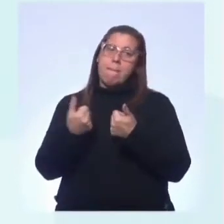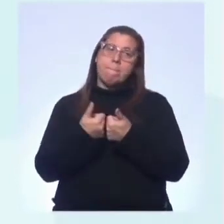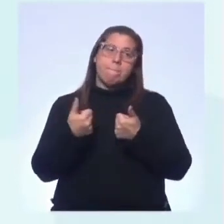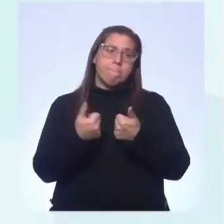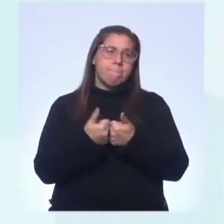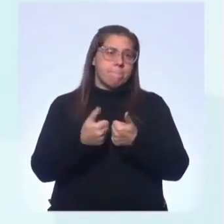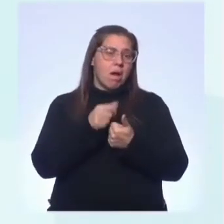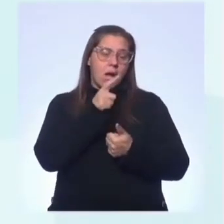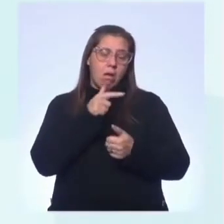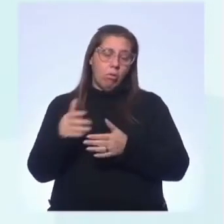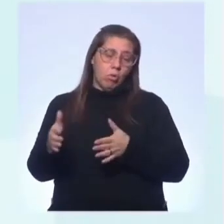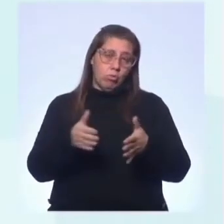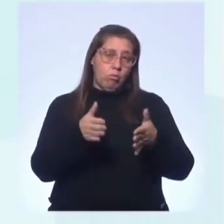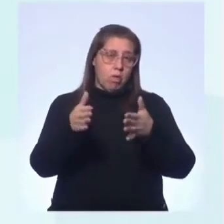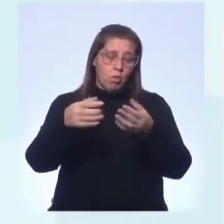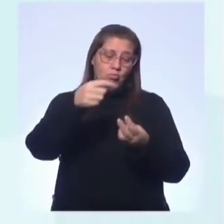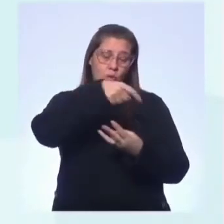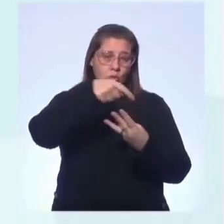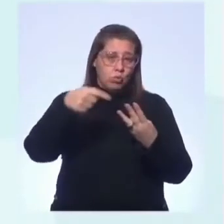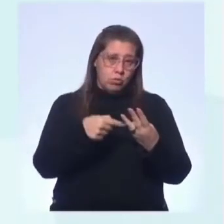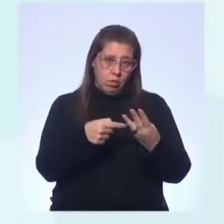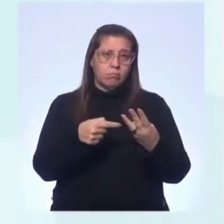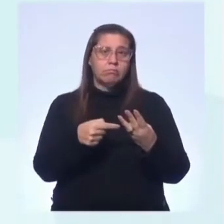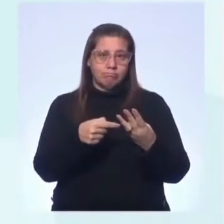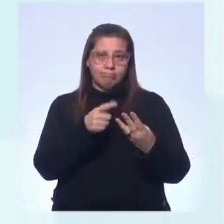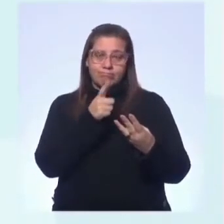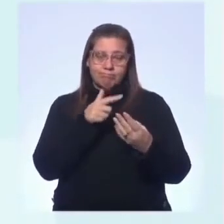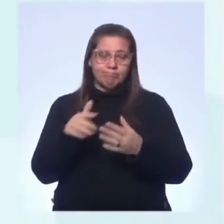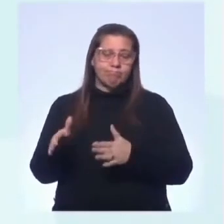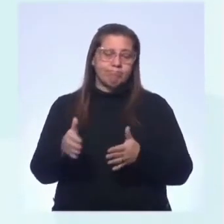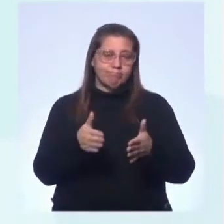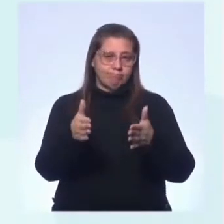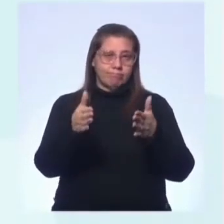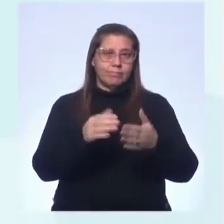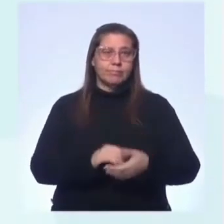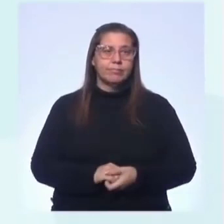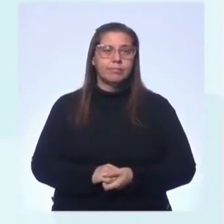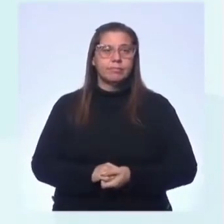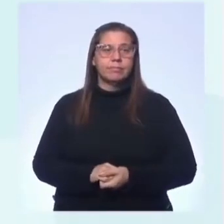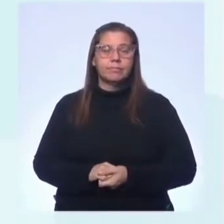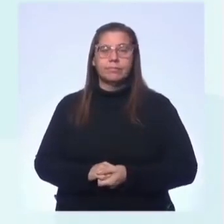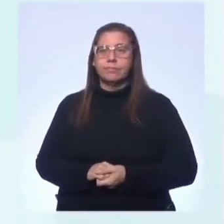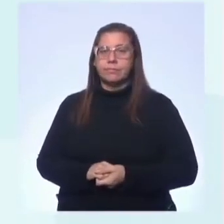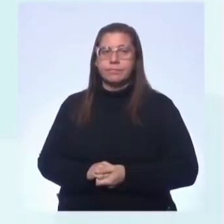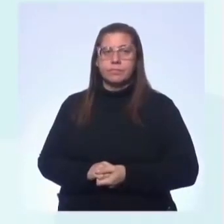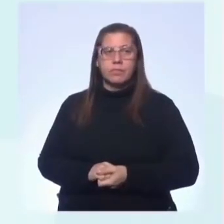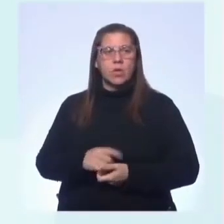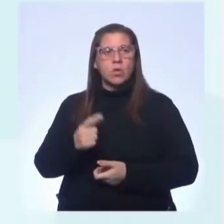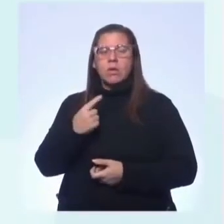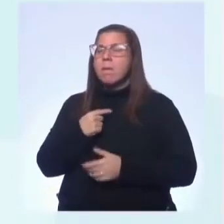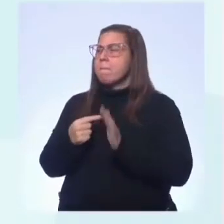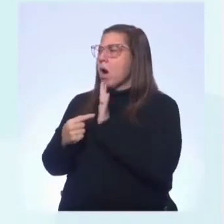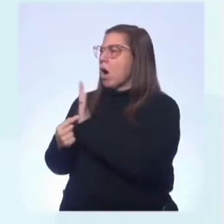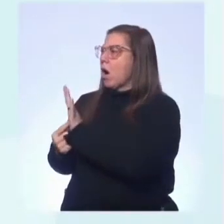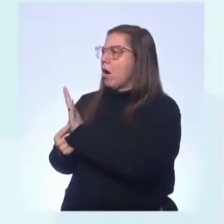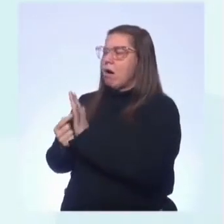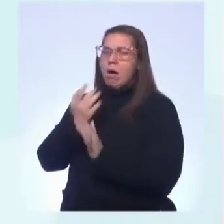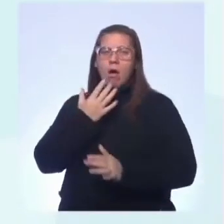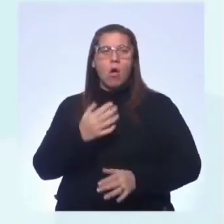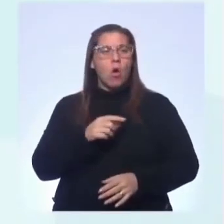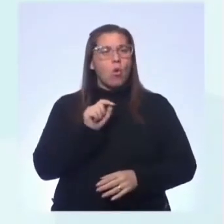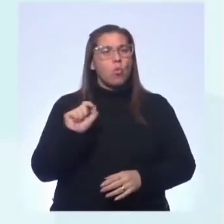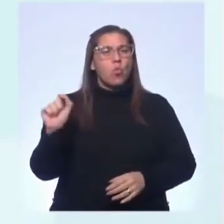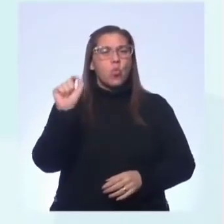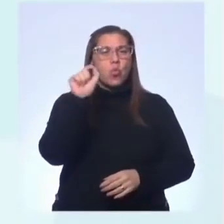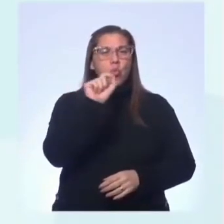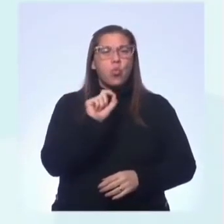Tietê, Tamanduateí e Pinheiros e pontos de alagamento, né? E os pontinhos vermelhos são os pontos